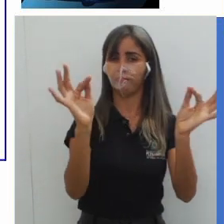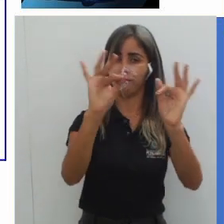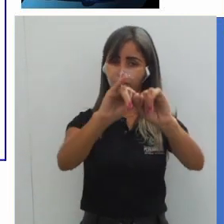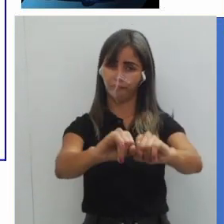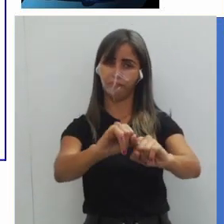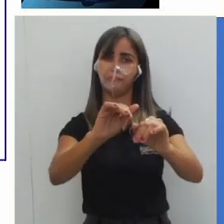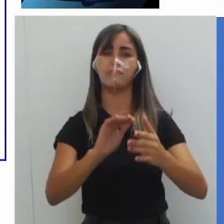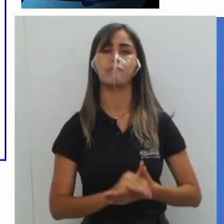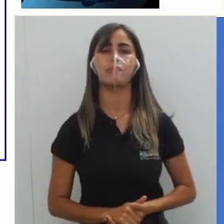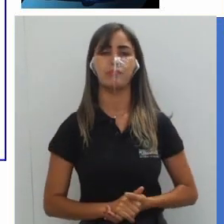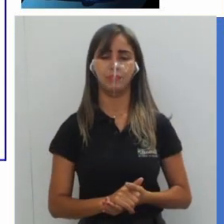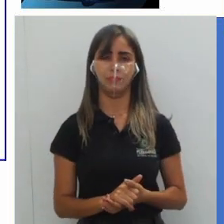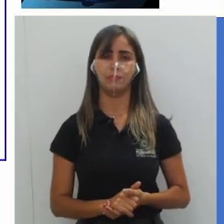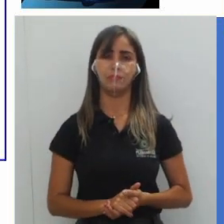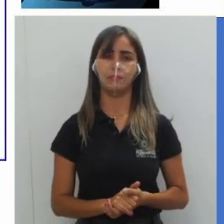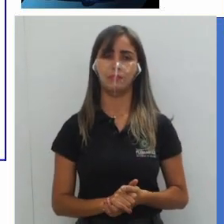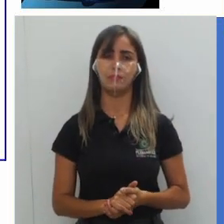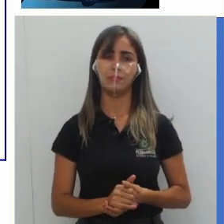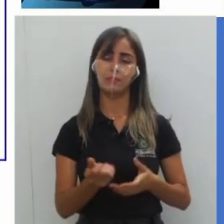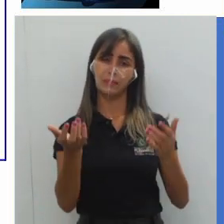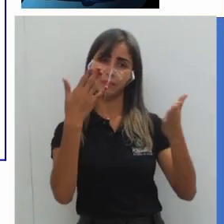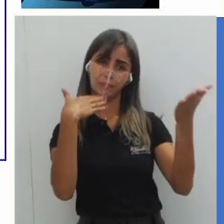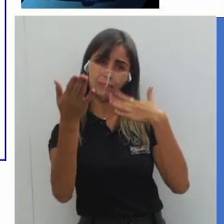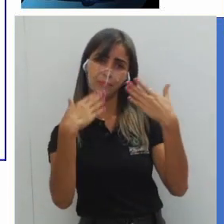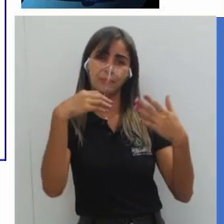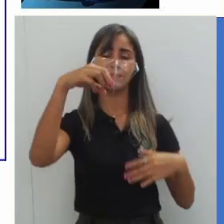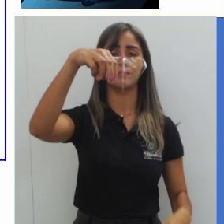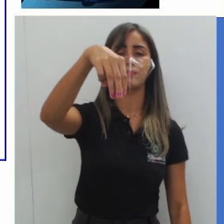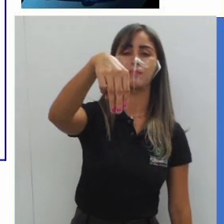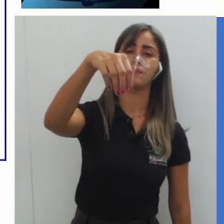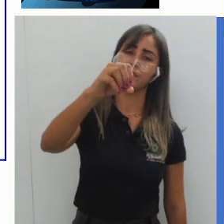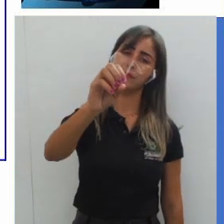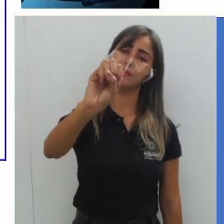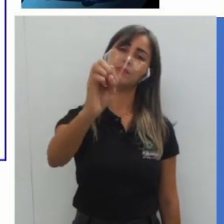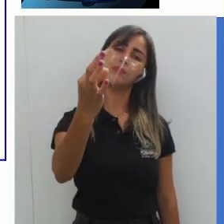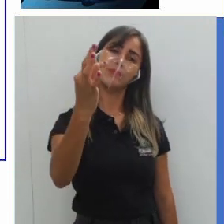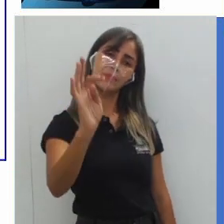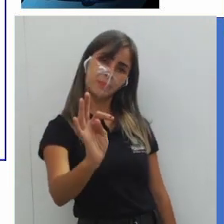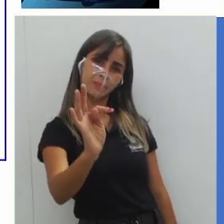era nos comparativos, a gente usa